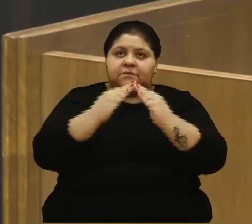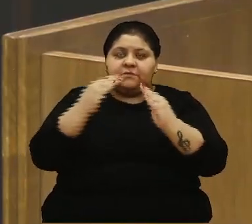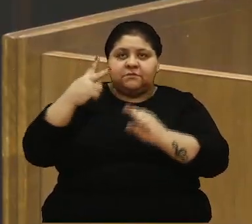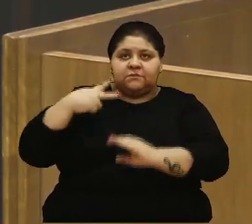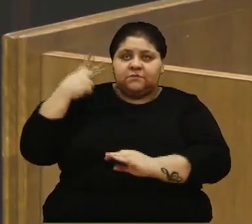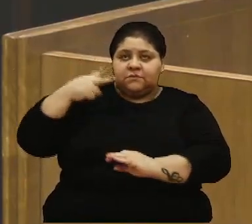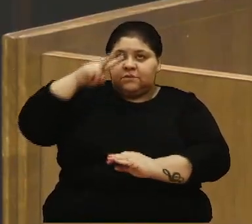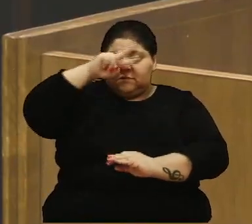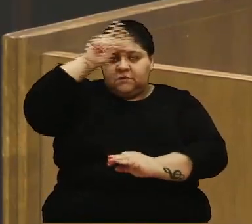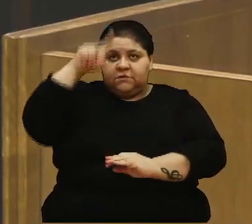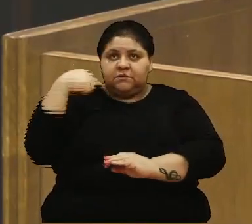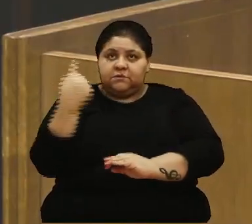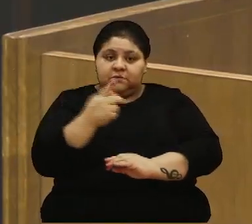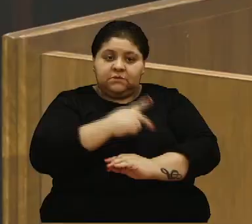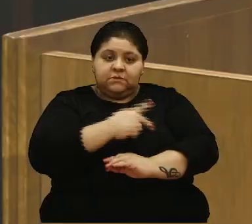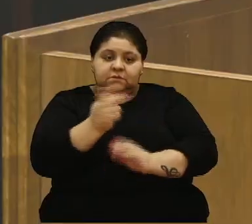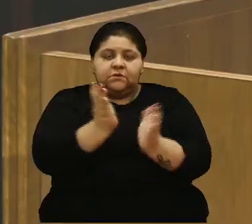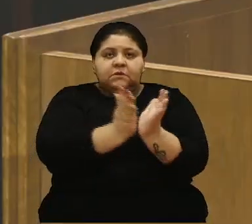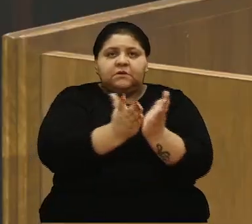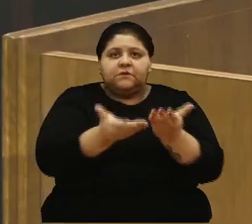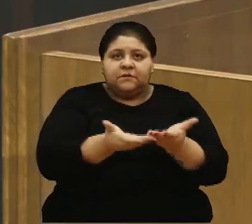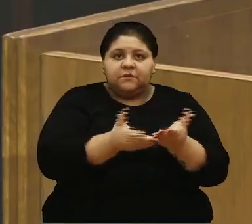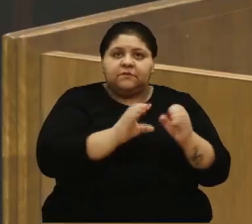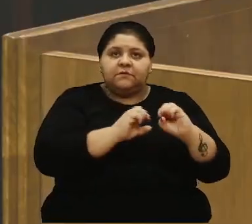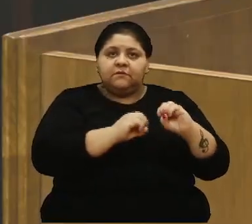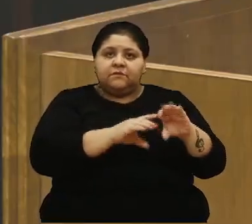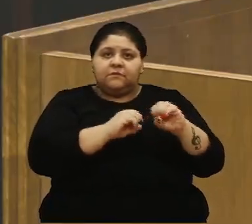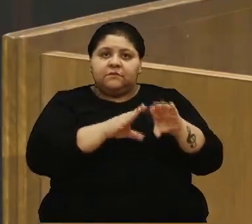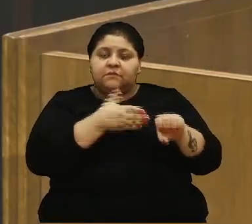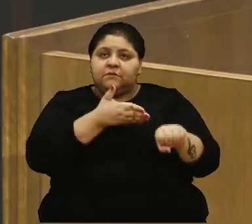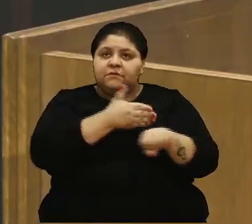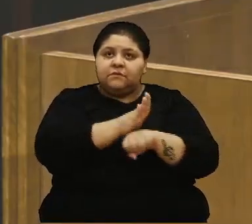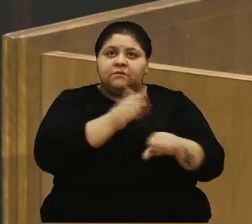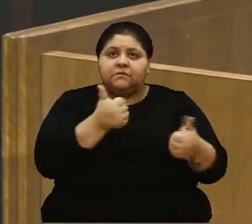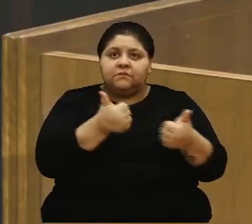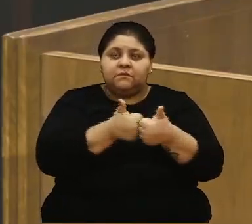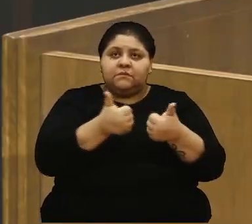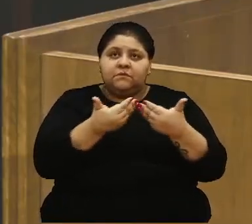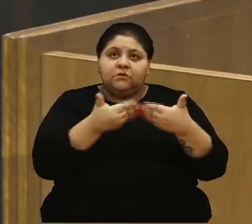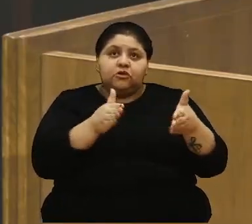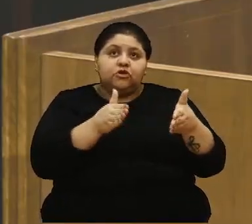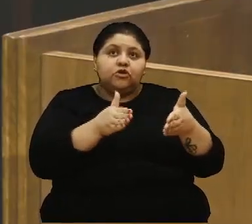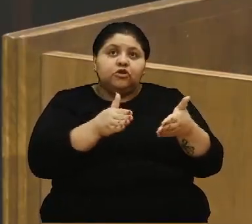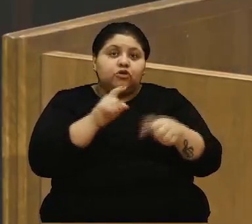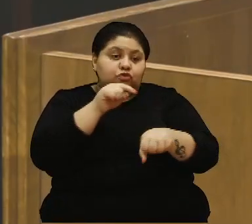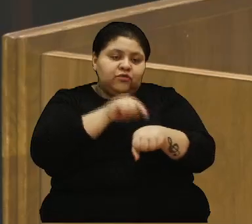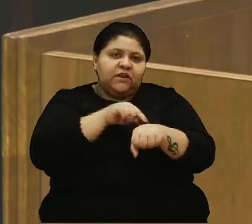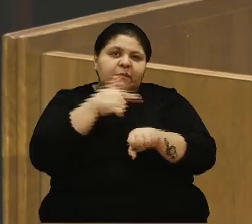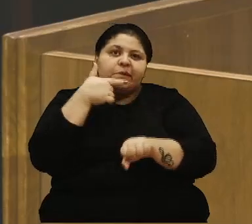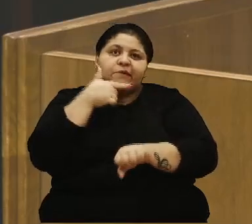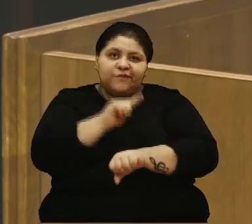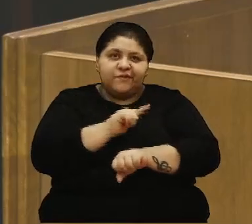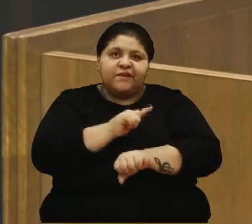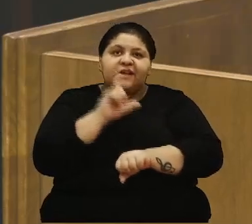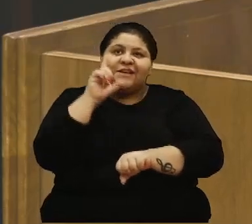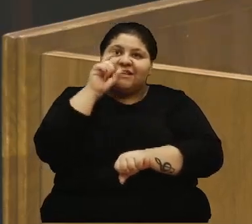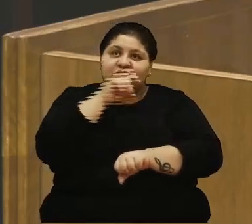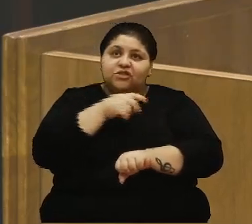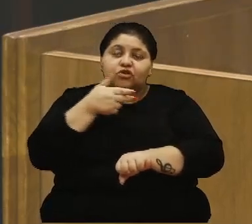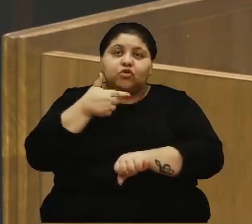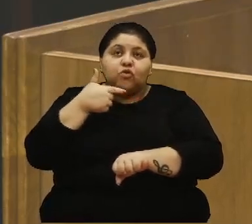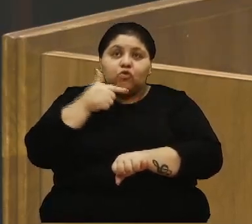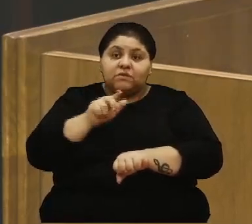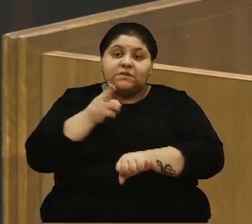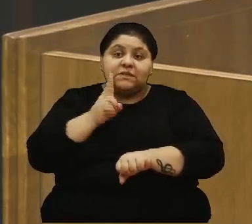Edson da Rosa, nosso presidente da Comissão de Educação, que participou conosco da abertura e no tempo que foi possível, né, vereador? É difícil a gente conseguir ficar